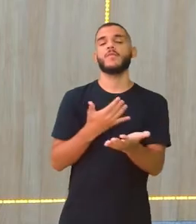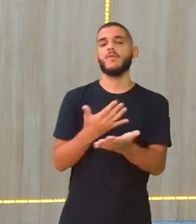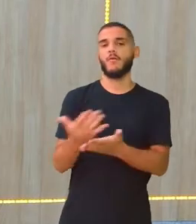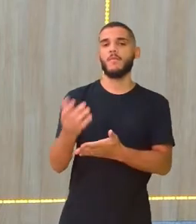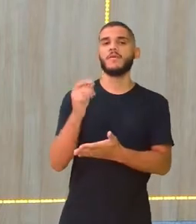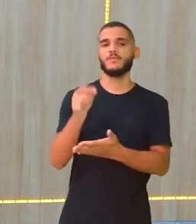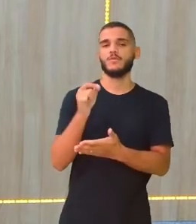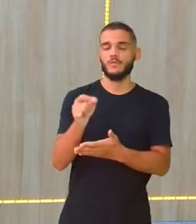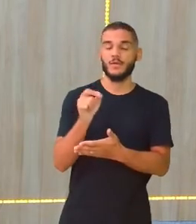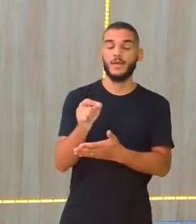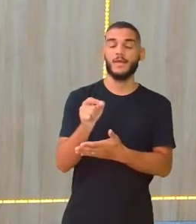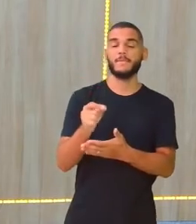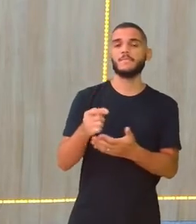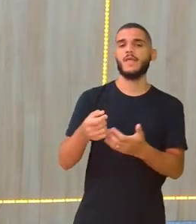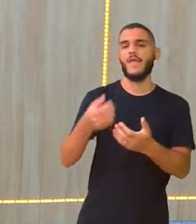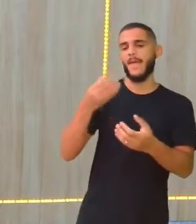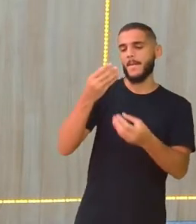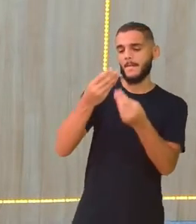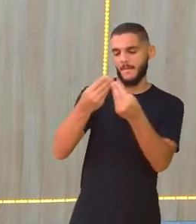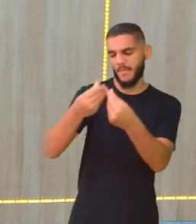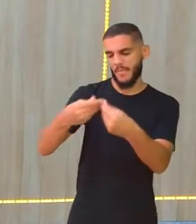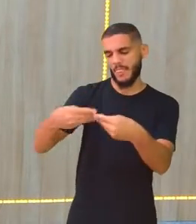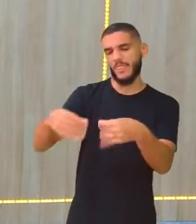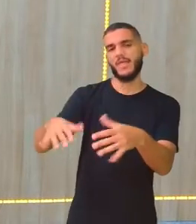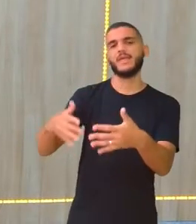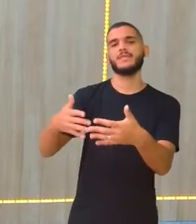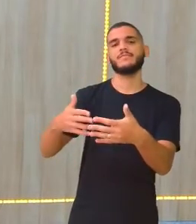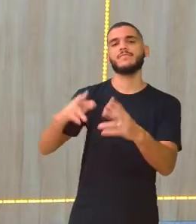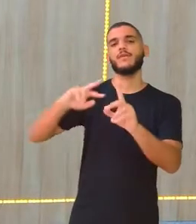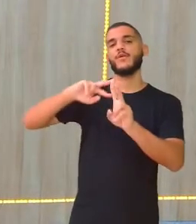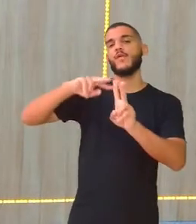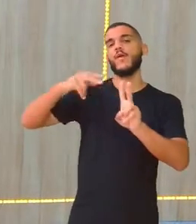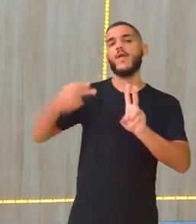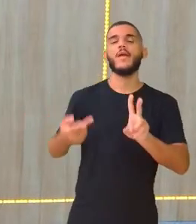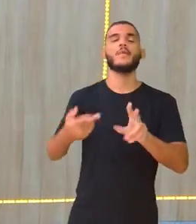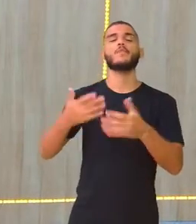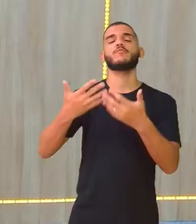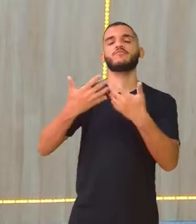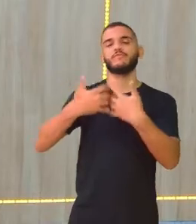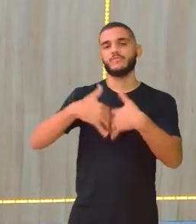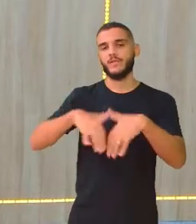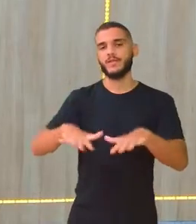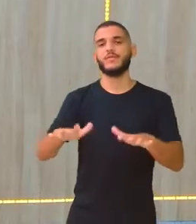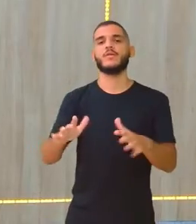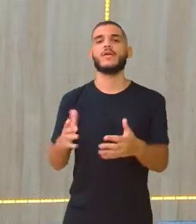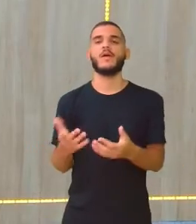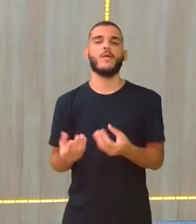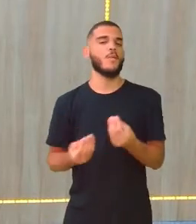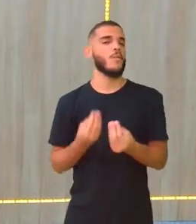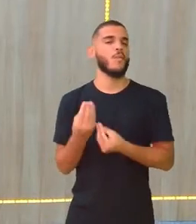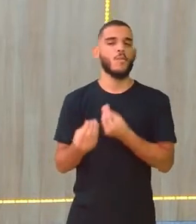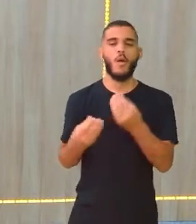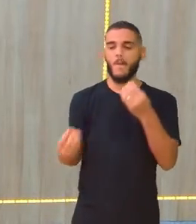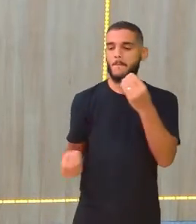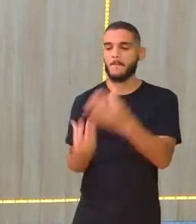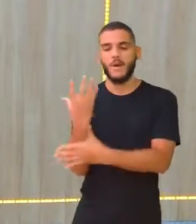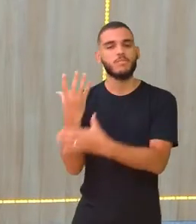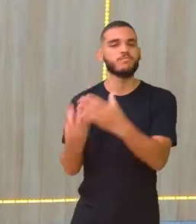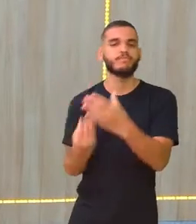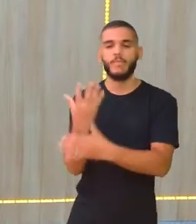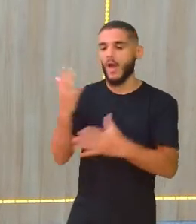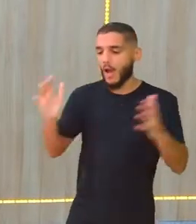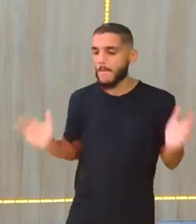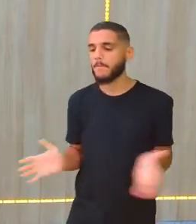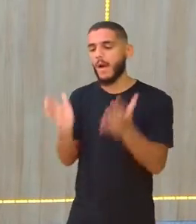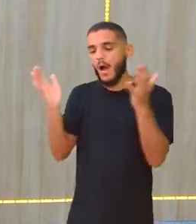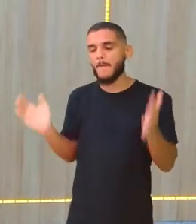desses recursos naturais, intensificando a produção, retirando ainda